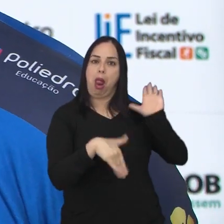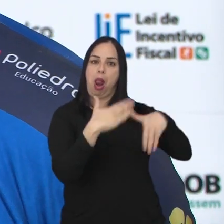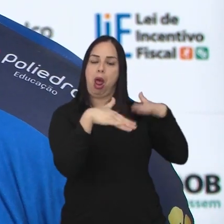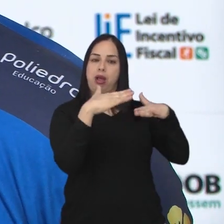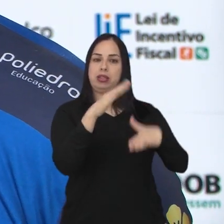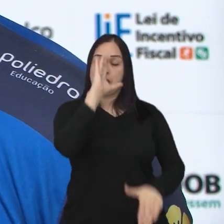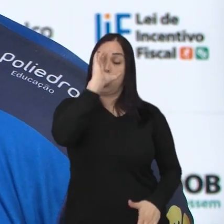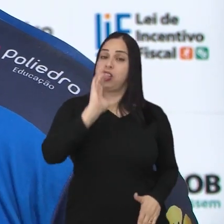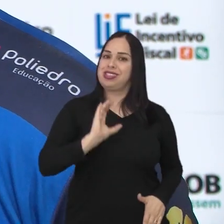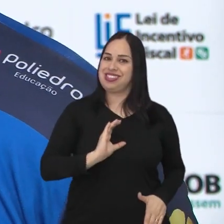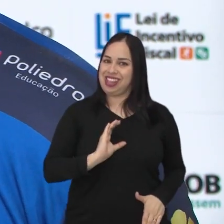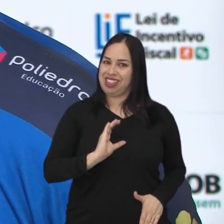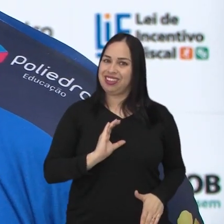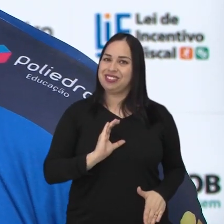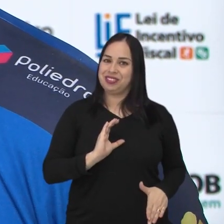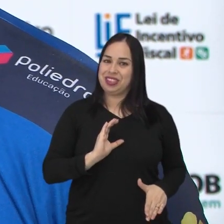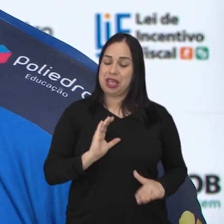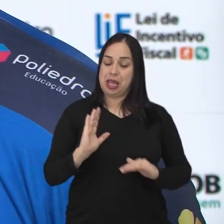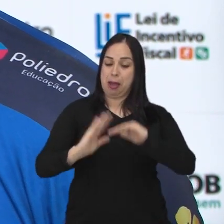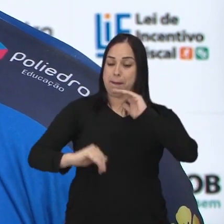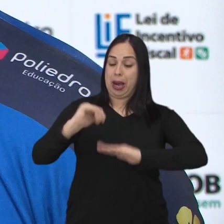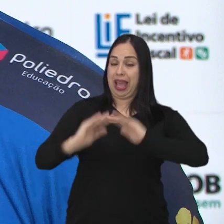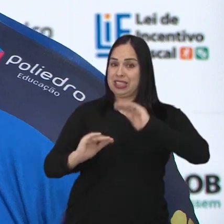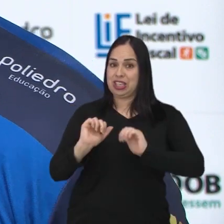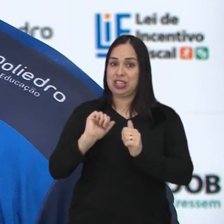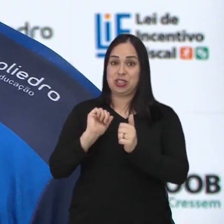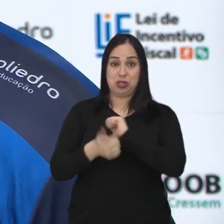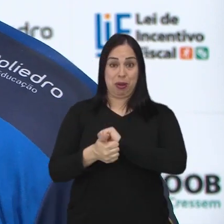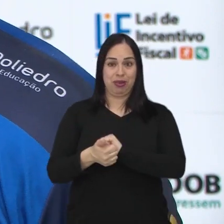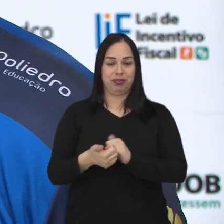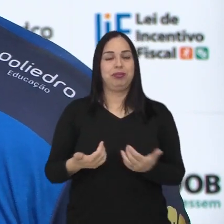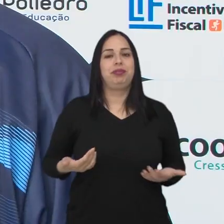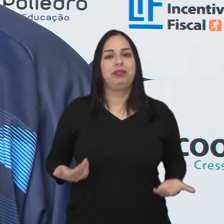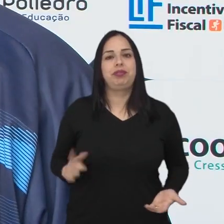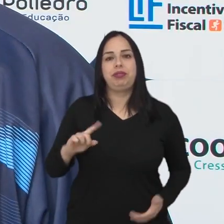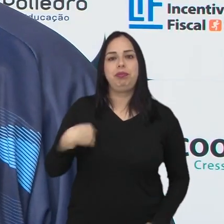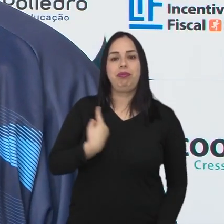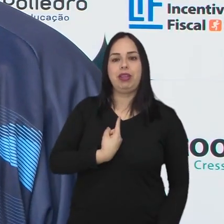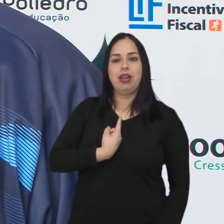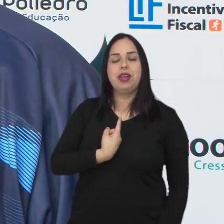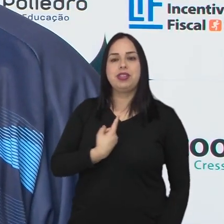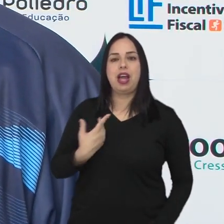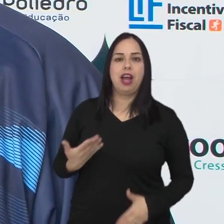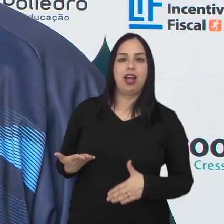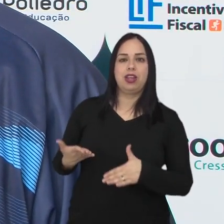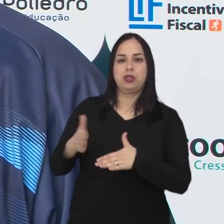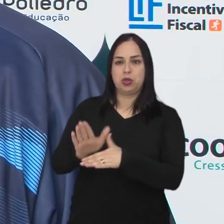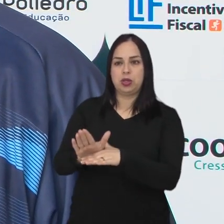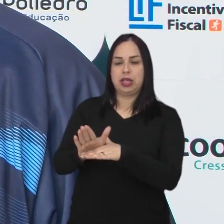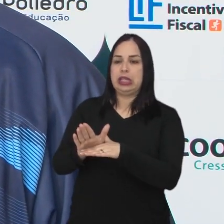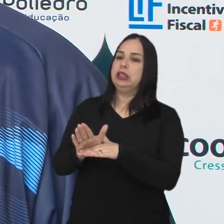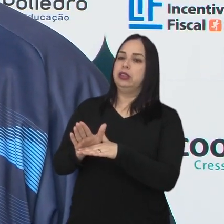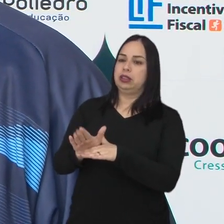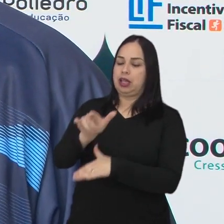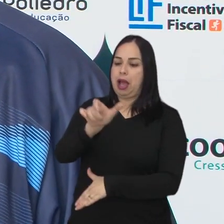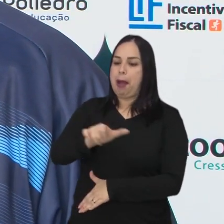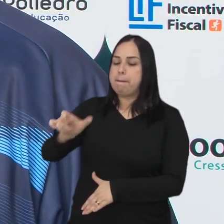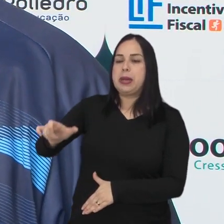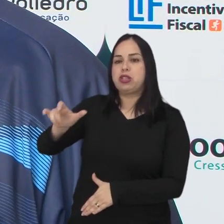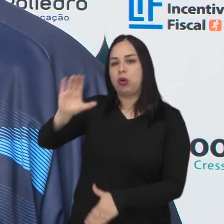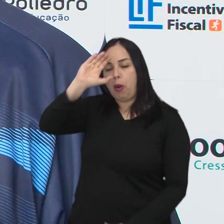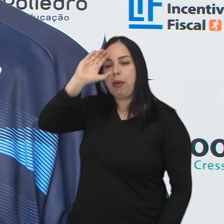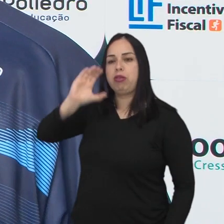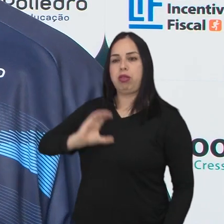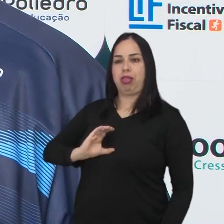como um cidadão e da parte do esporte. A gente trabalha a questão do